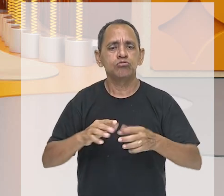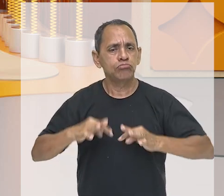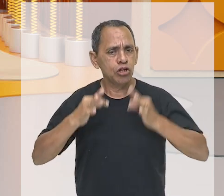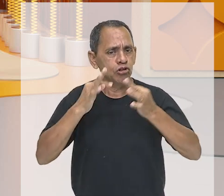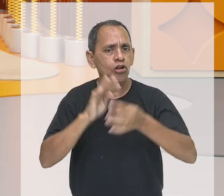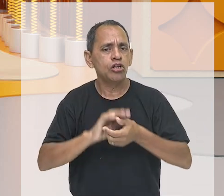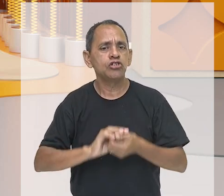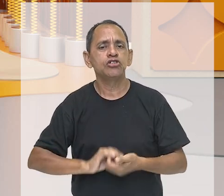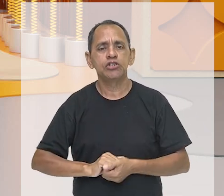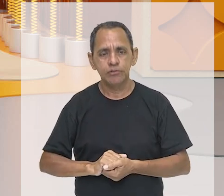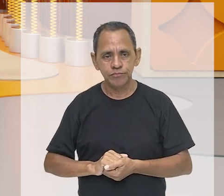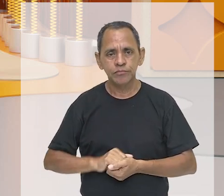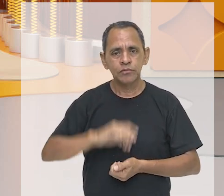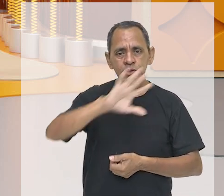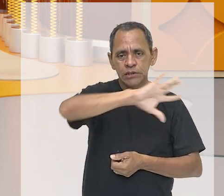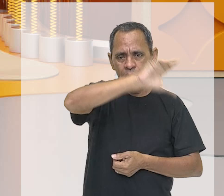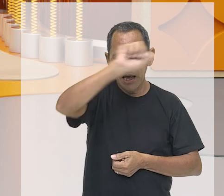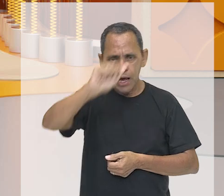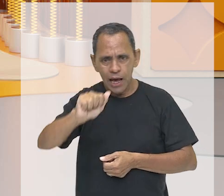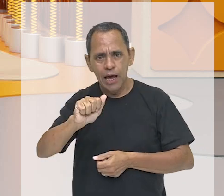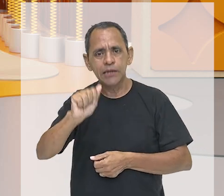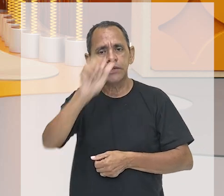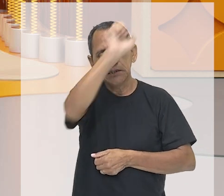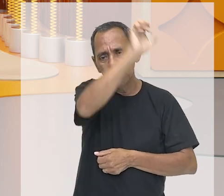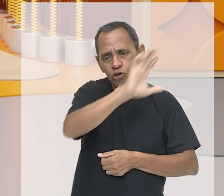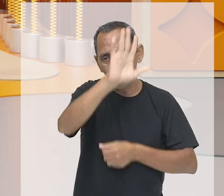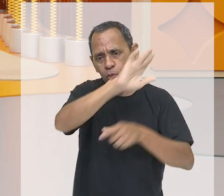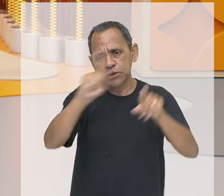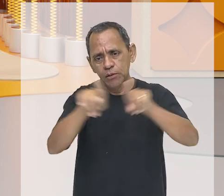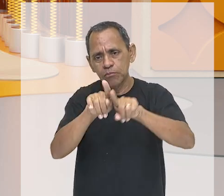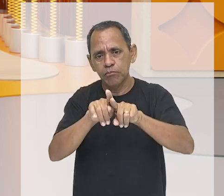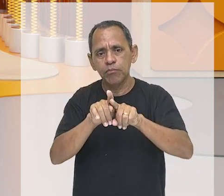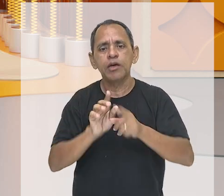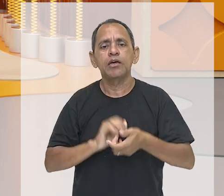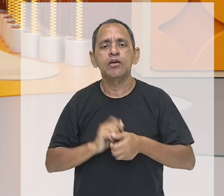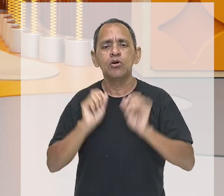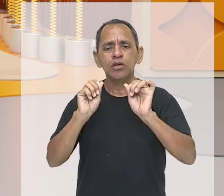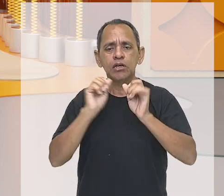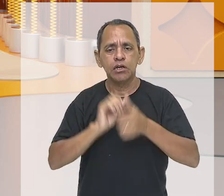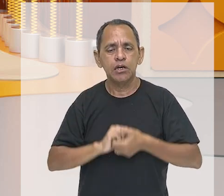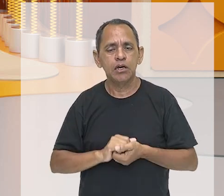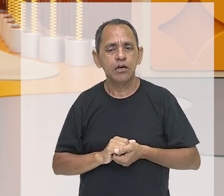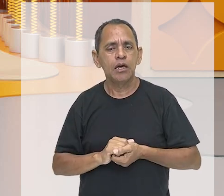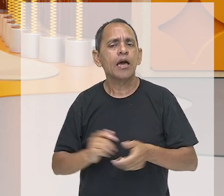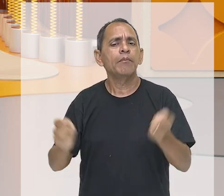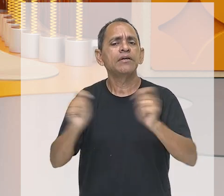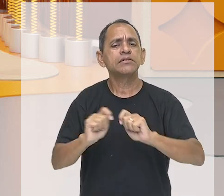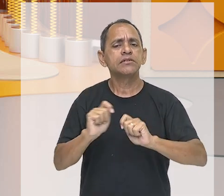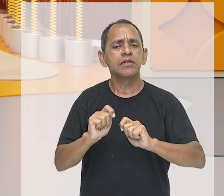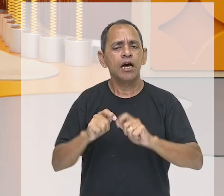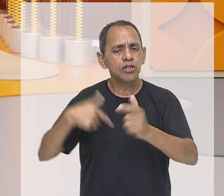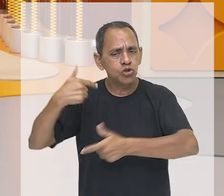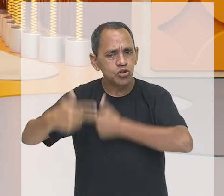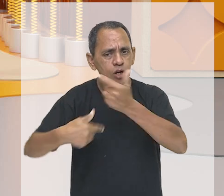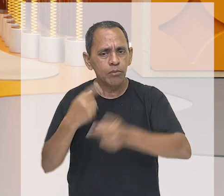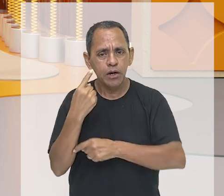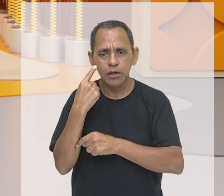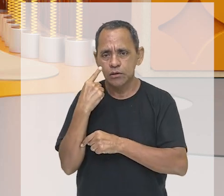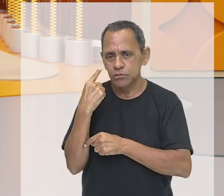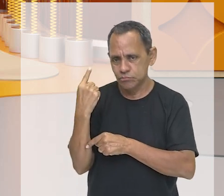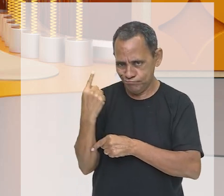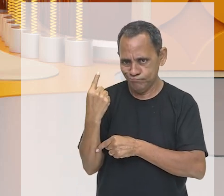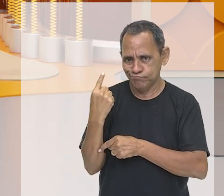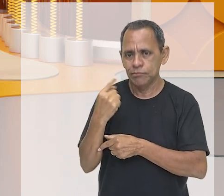vamos estudar sobre a concepção aí do trabalho, né, nas diversas épocas em distintas regiões do planeta. Olha só,